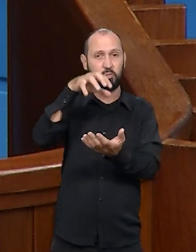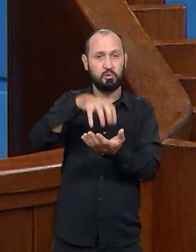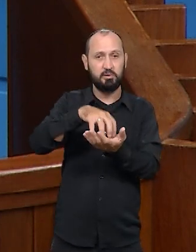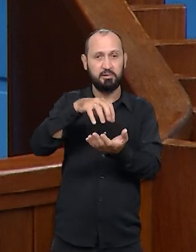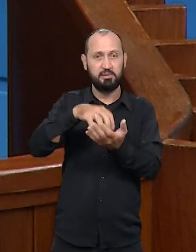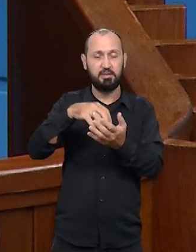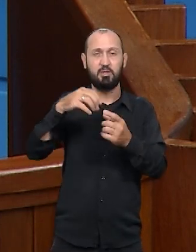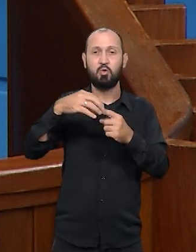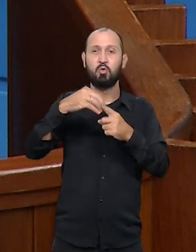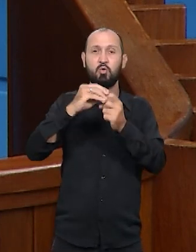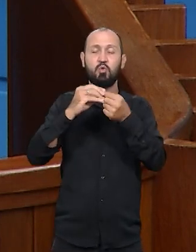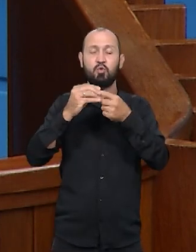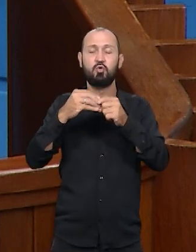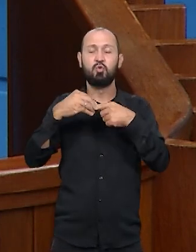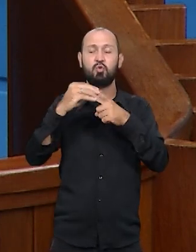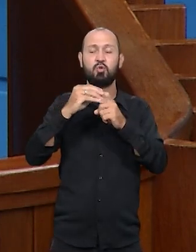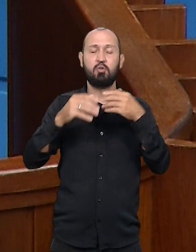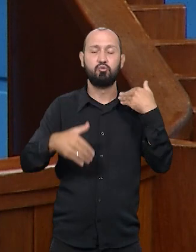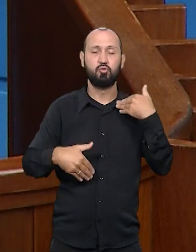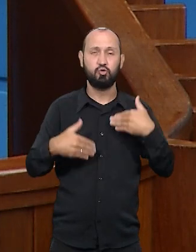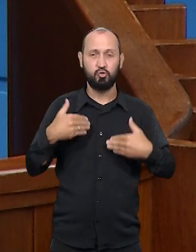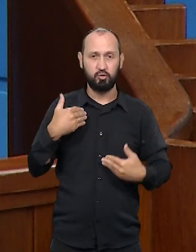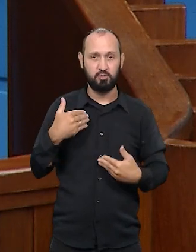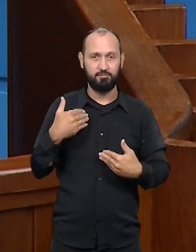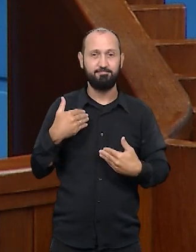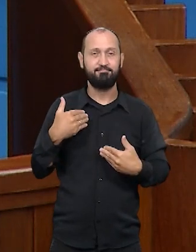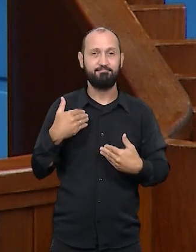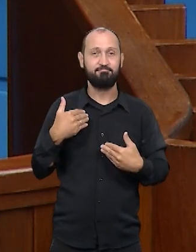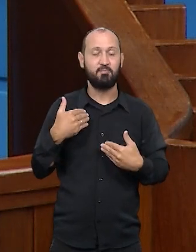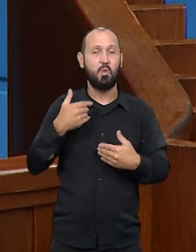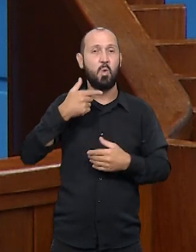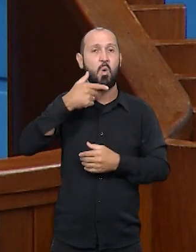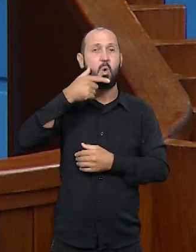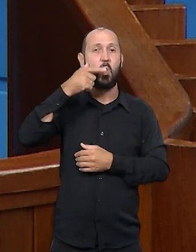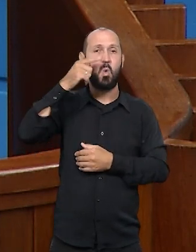existe o centro de reabilitação ortopédica